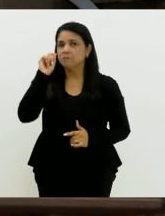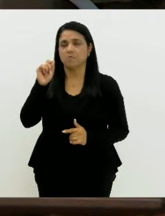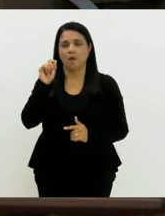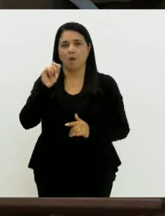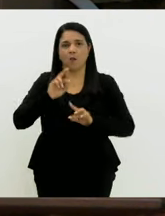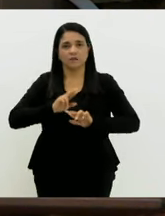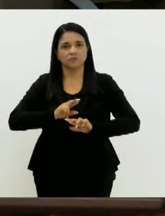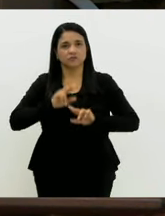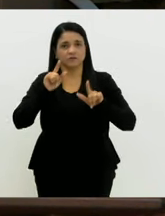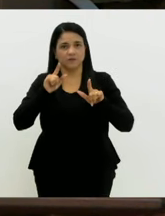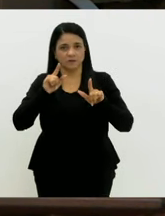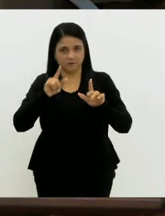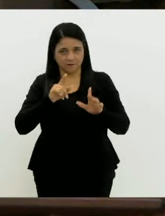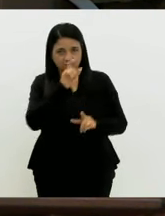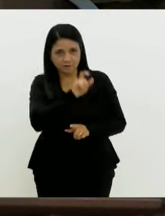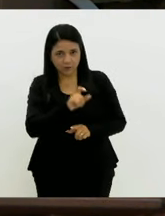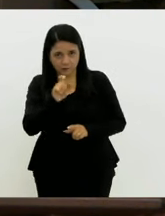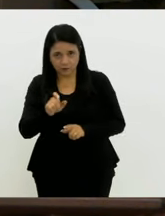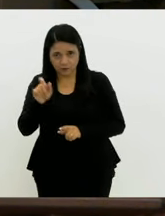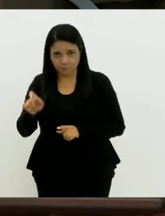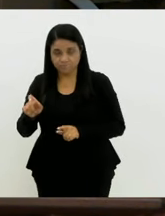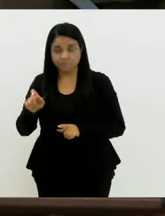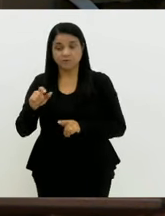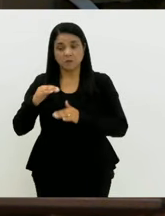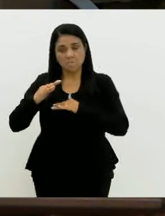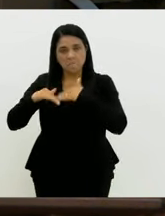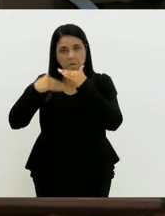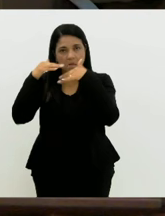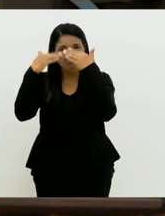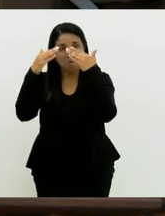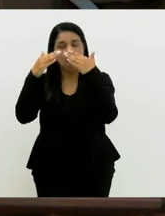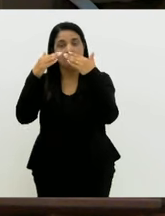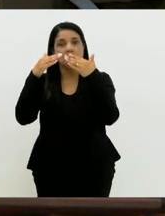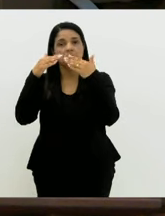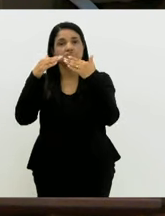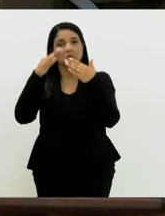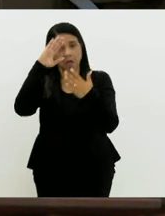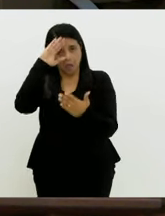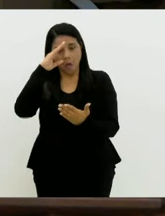acho que toda essa construção, e isso aqui acredito muito